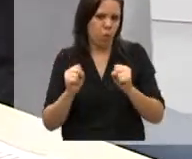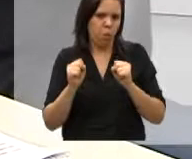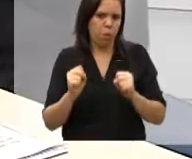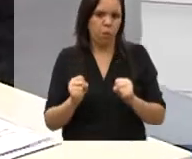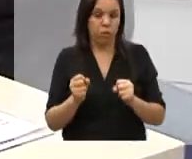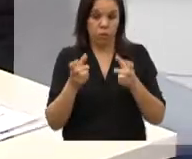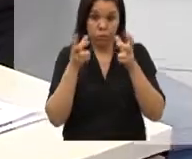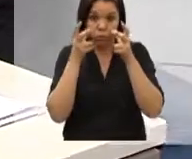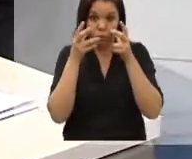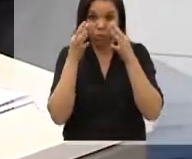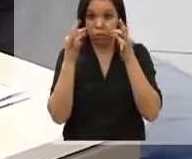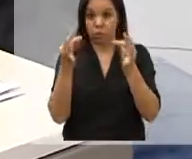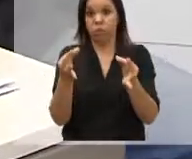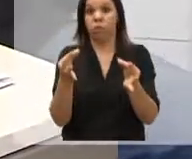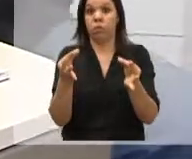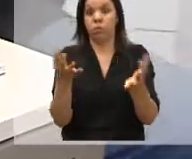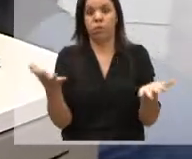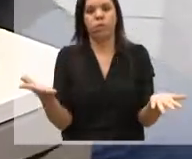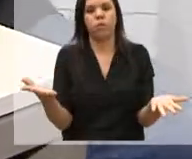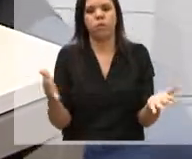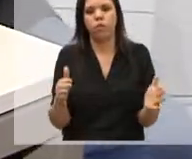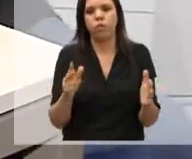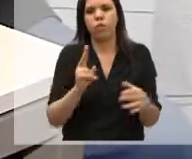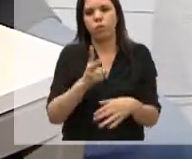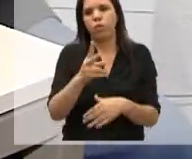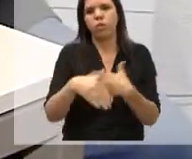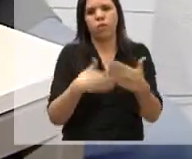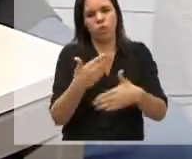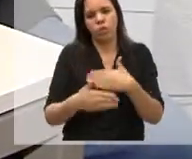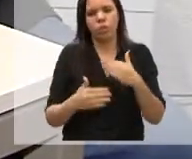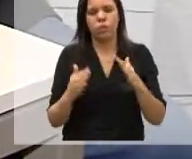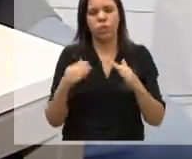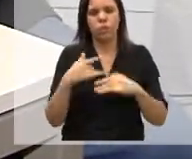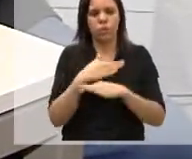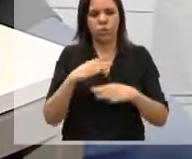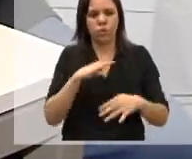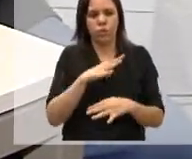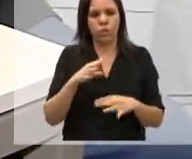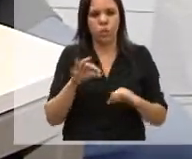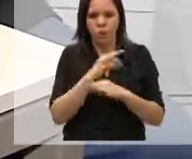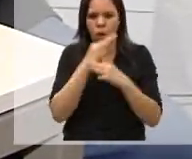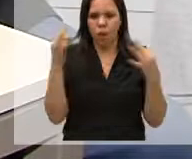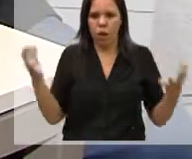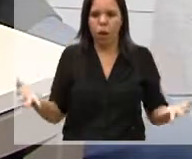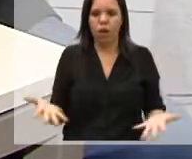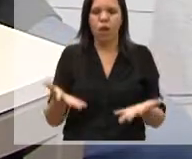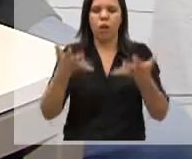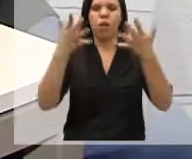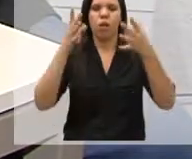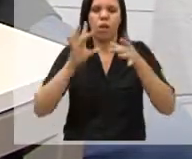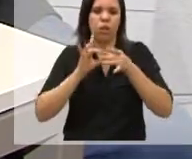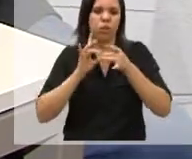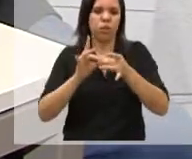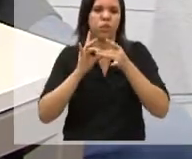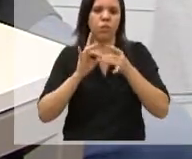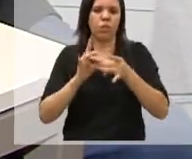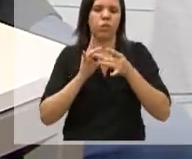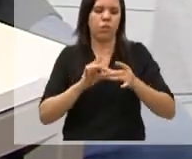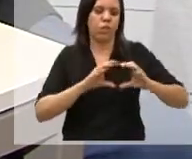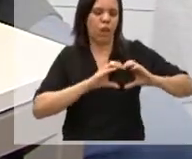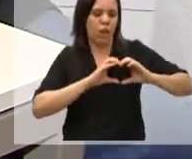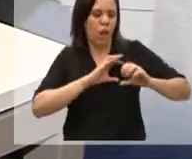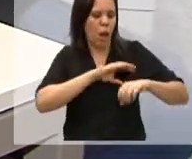sempre atentos no dia a dia para que possamos construir uma cidade muito mais fraterna, com muito mais amor, com muito